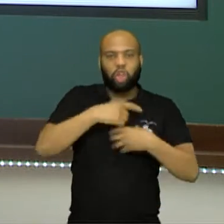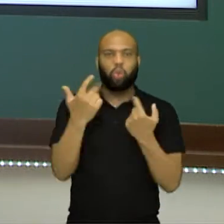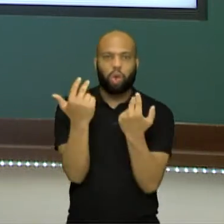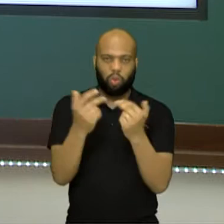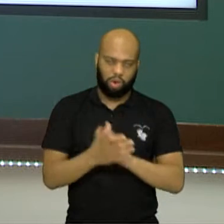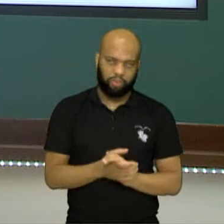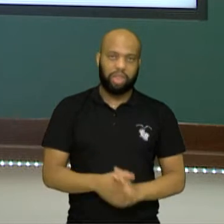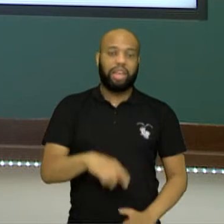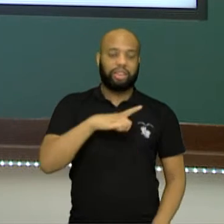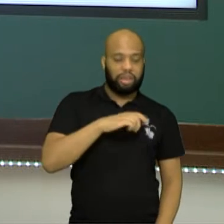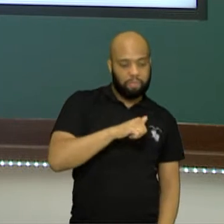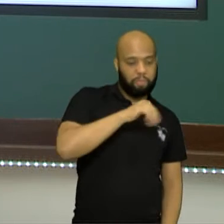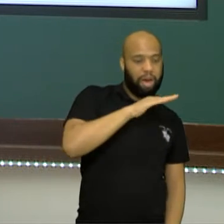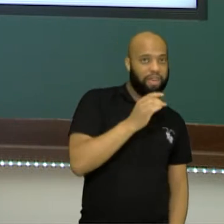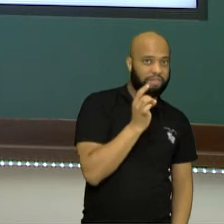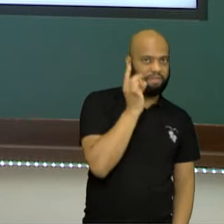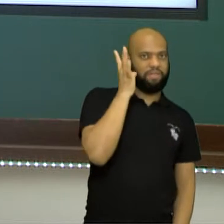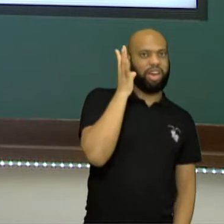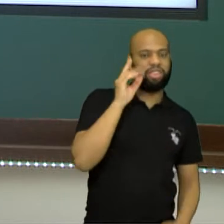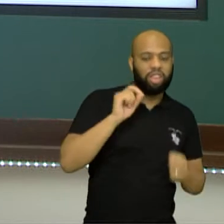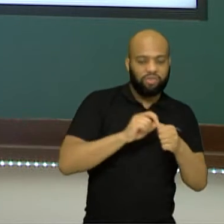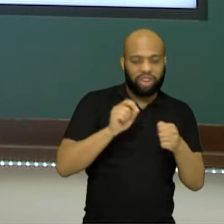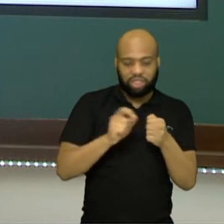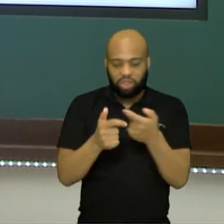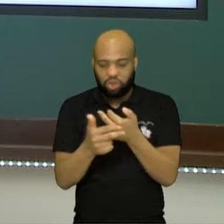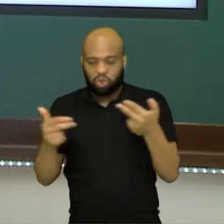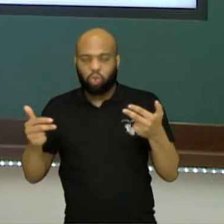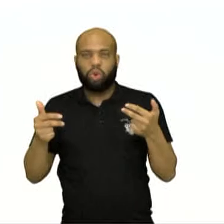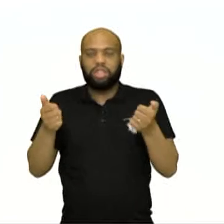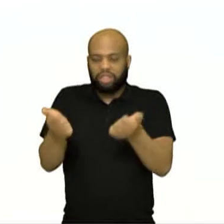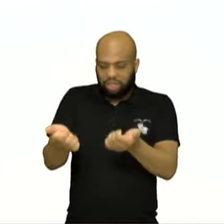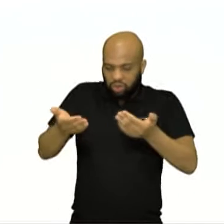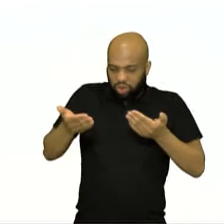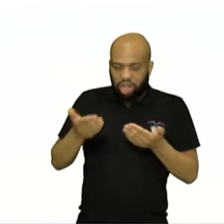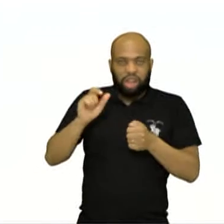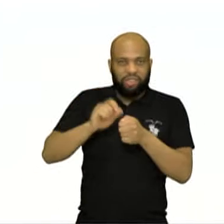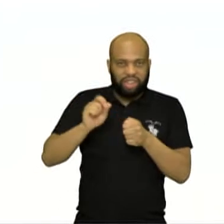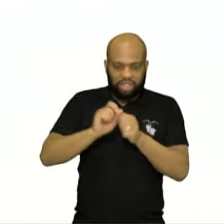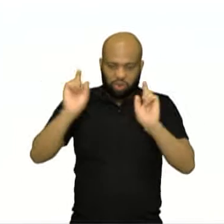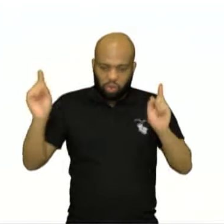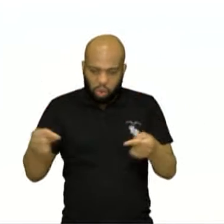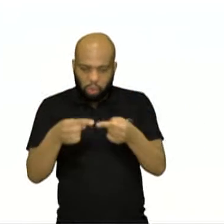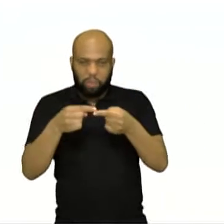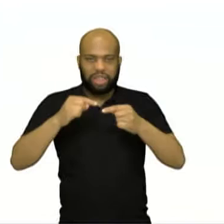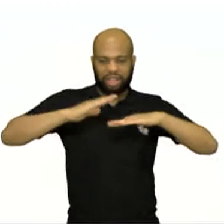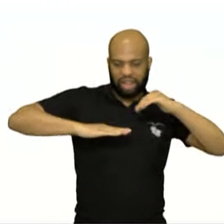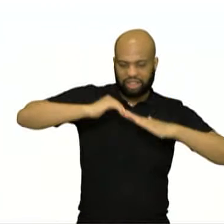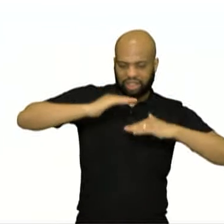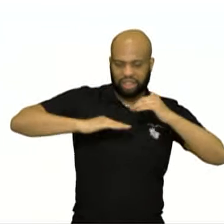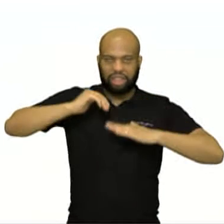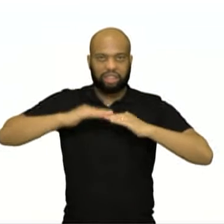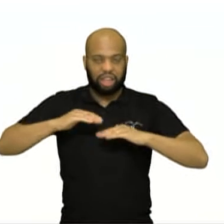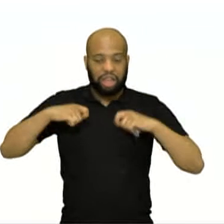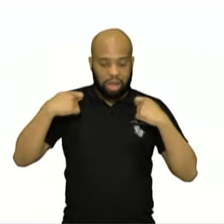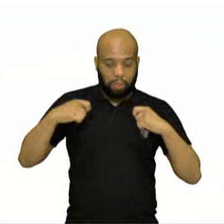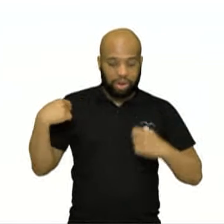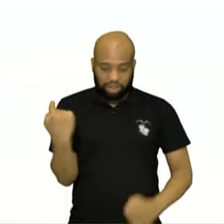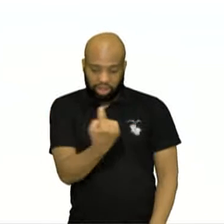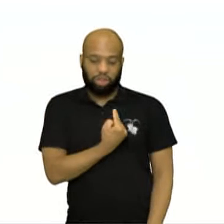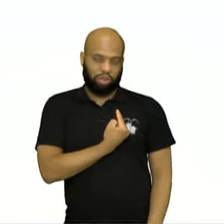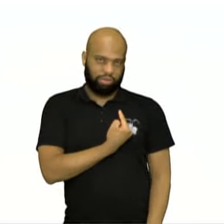menor facilidade para executar as atividades que nos são apresentadas de acordo com as habilidades que elas exigem de